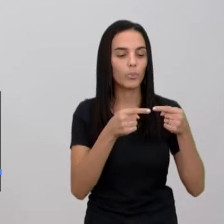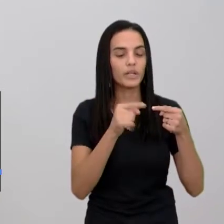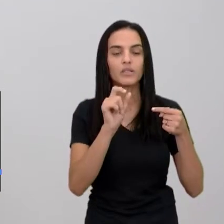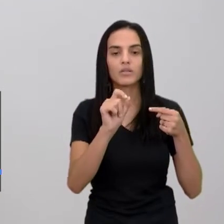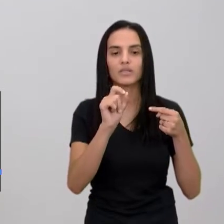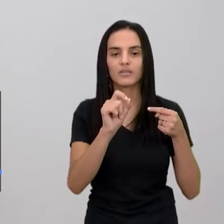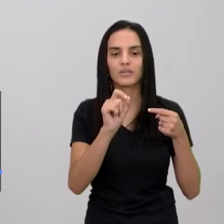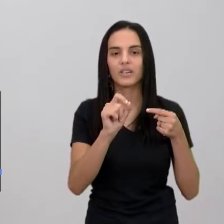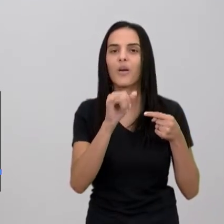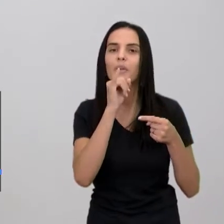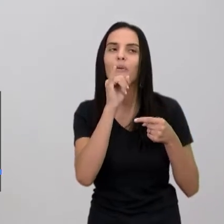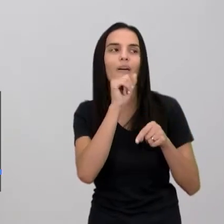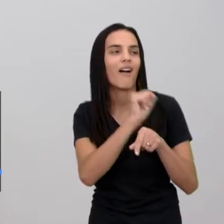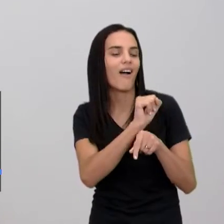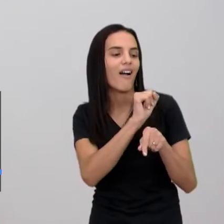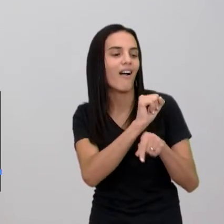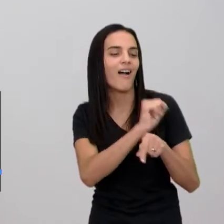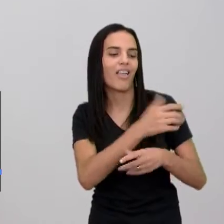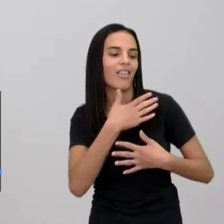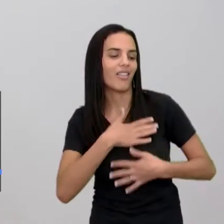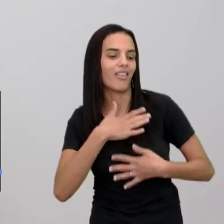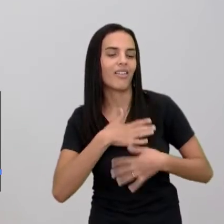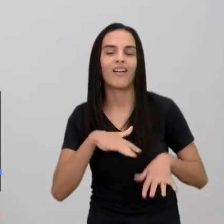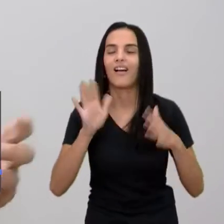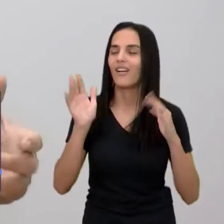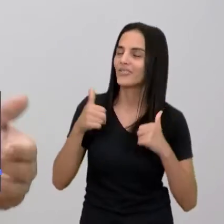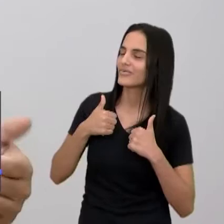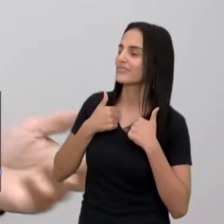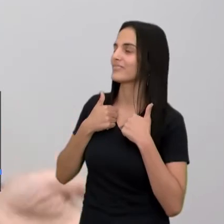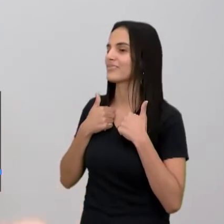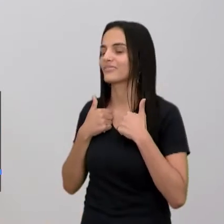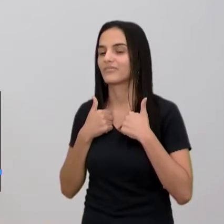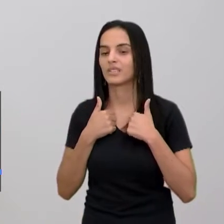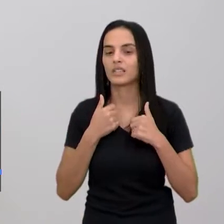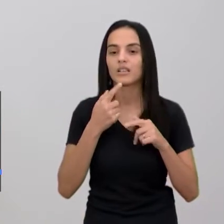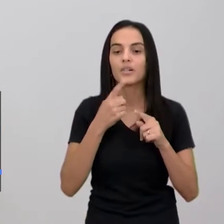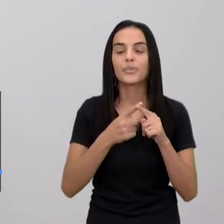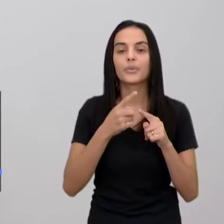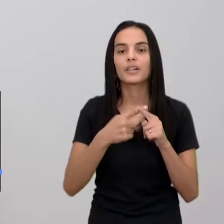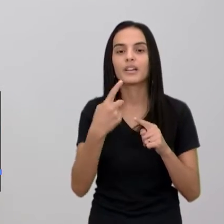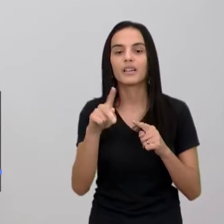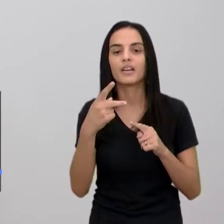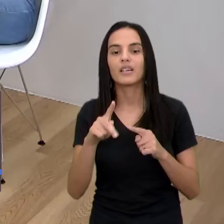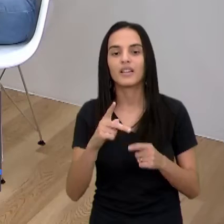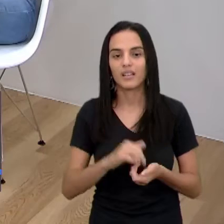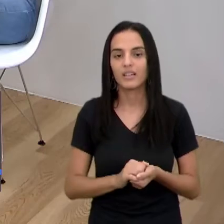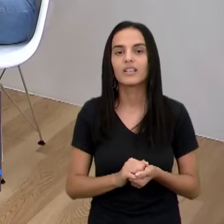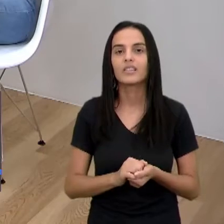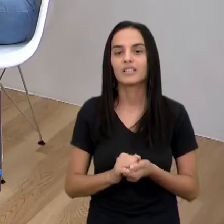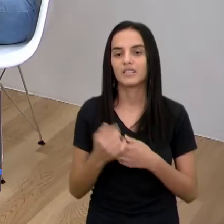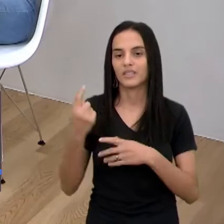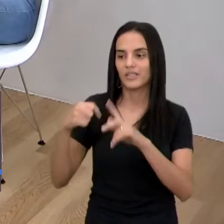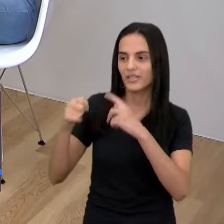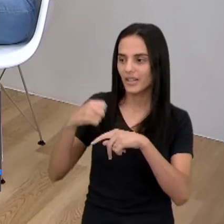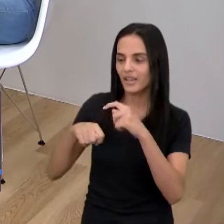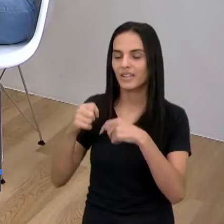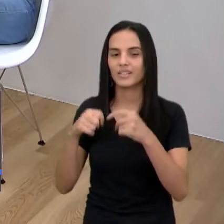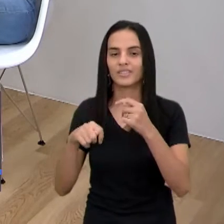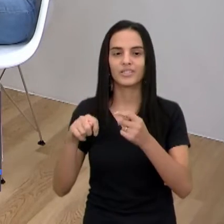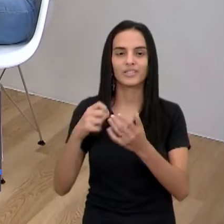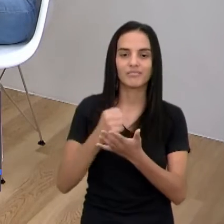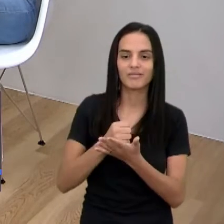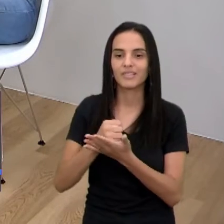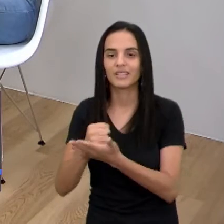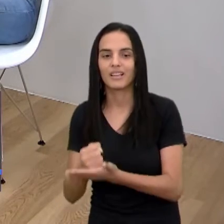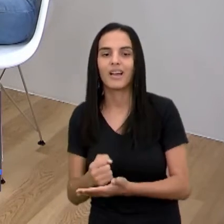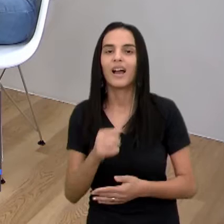o enrolão, o embrulhão. Porque eles eram muitas vezes vendedores, sim, caixeiros viajantes. Aquele que te vende qualquer coisa. Aquele que